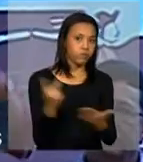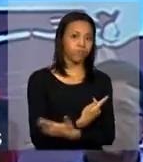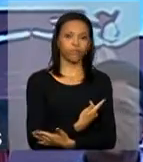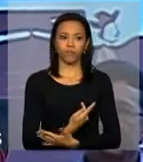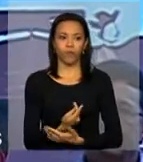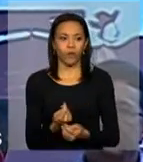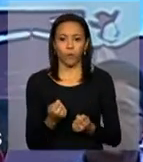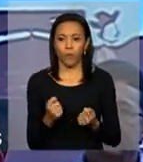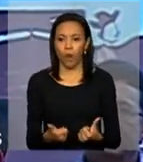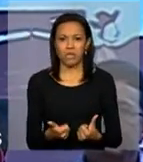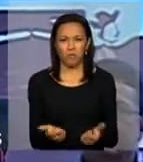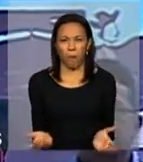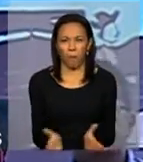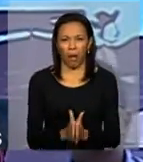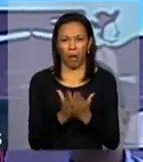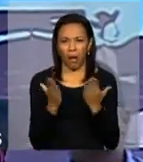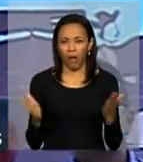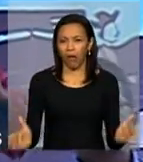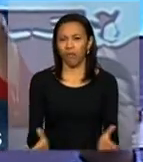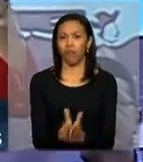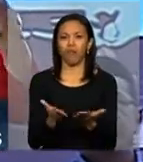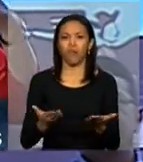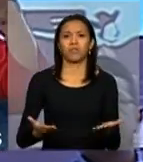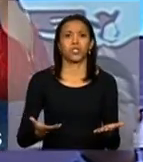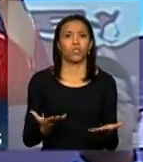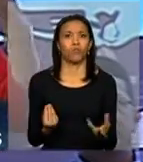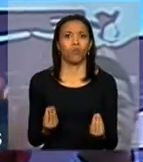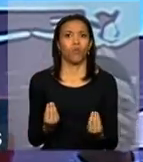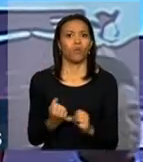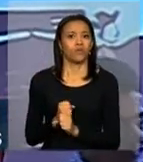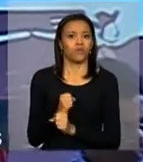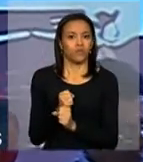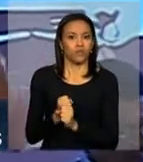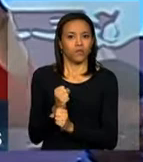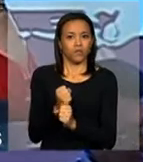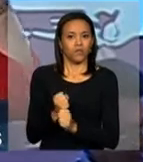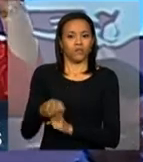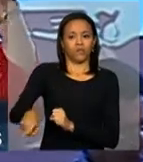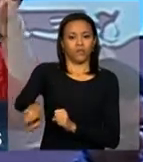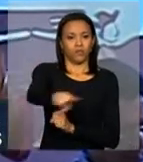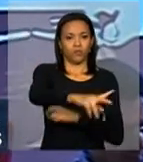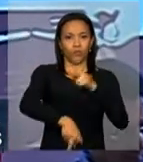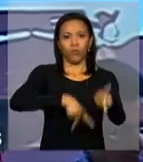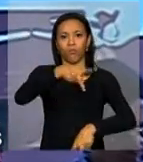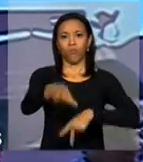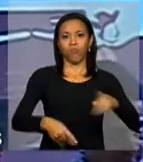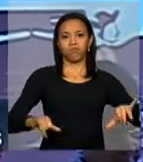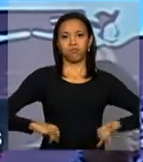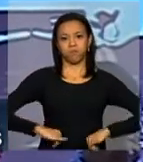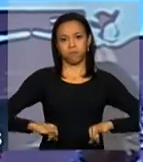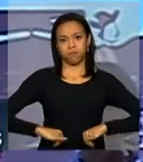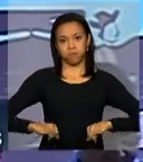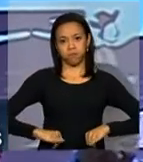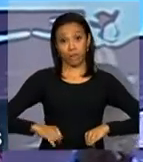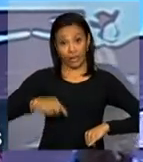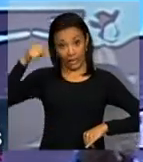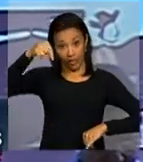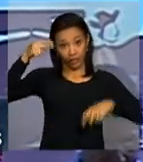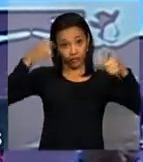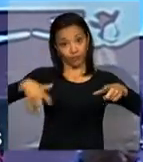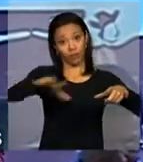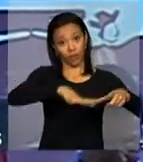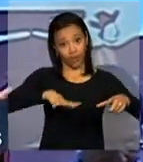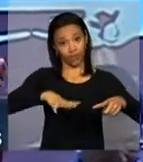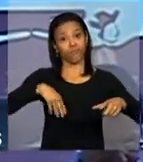quase miséria que muitos e por muitos e muitos anos a população dessa região